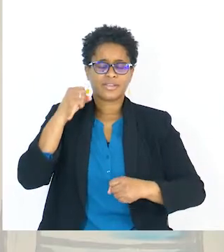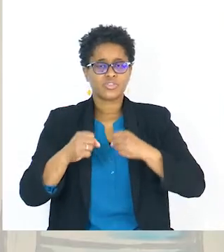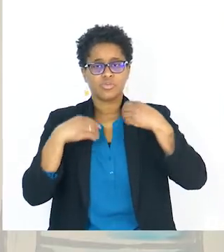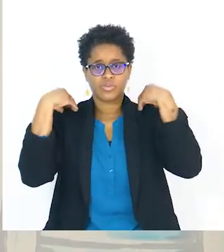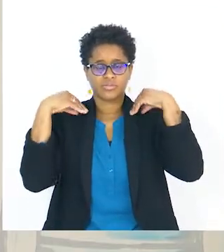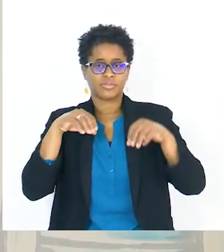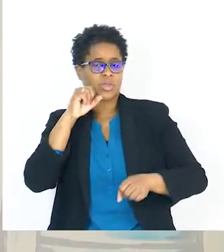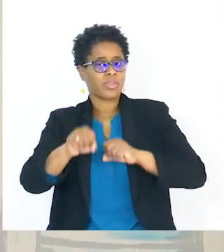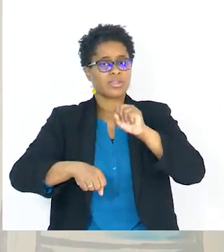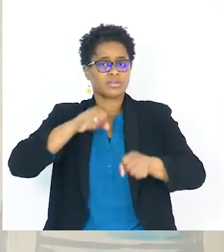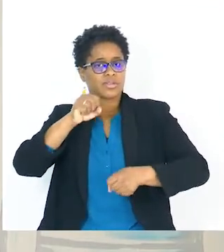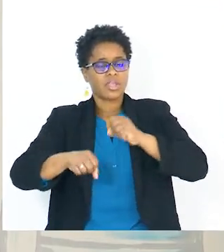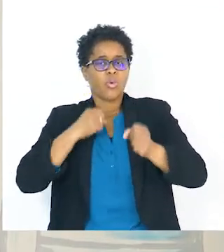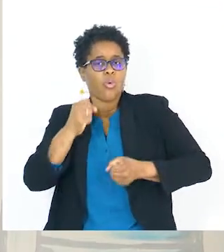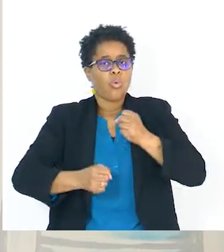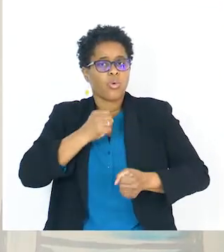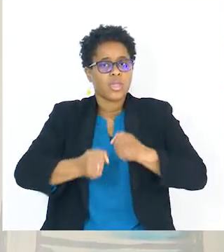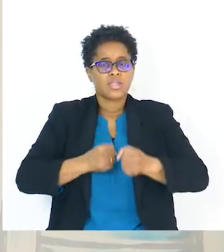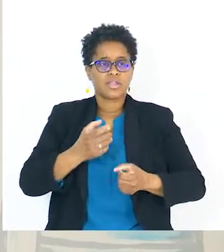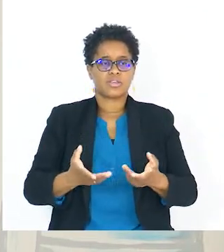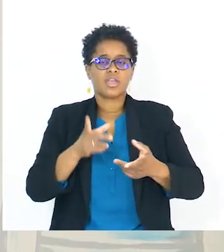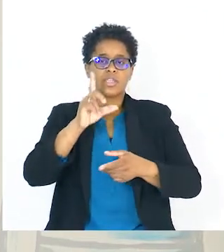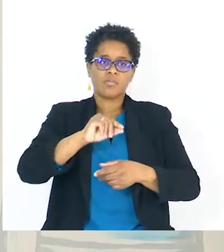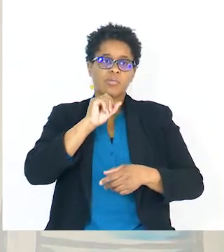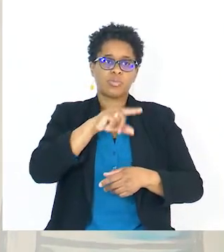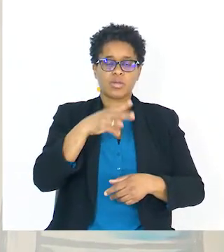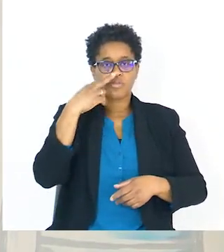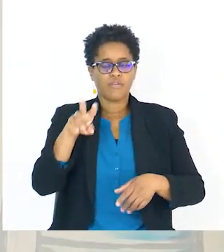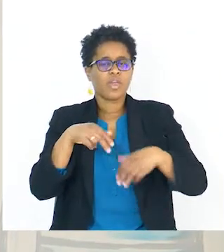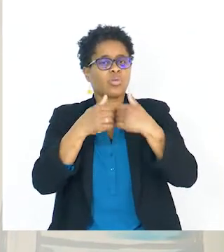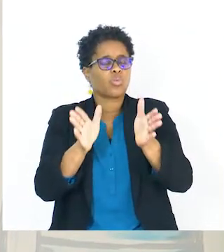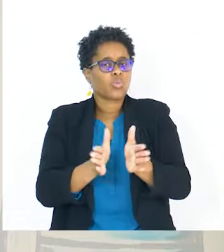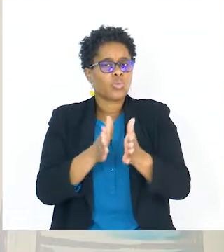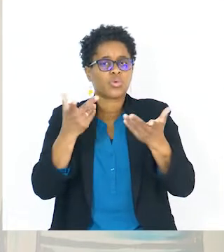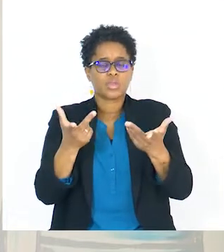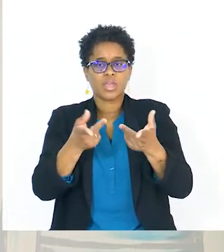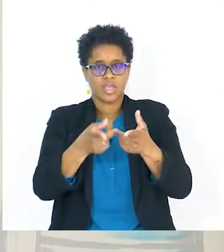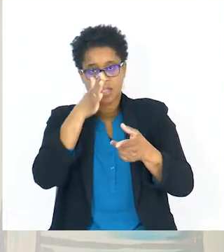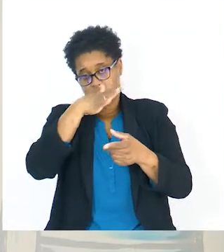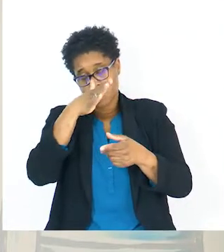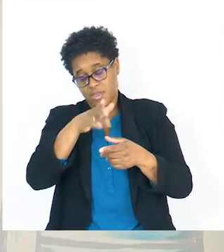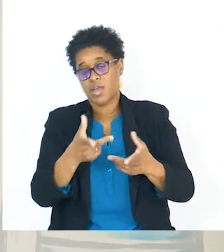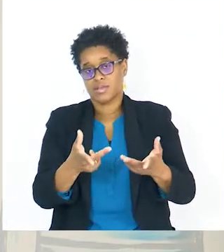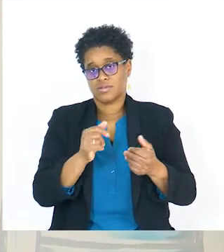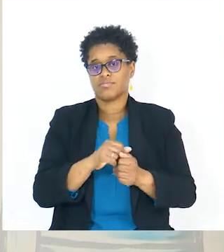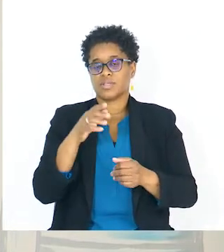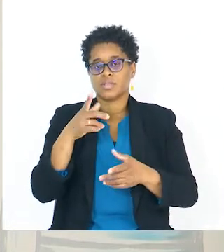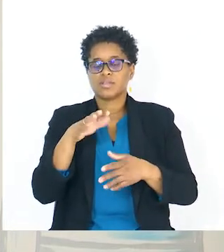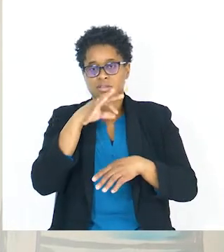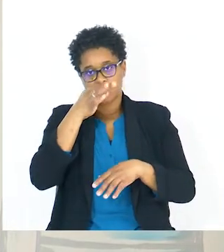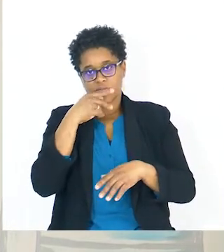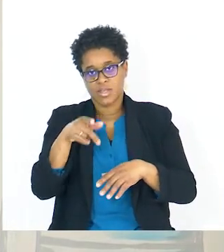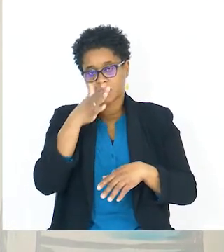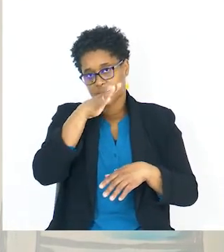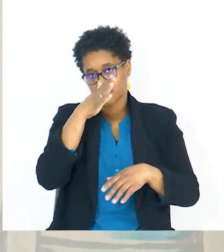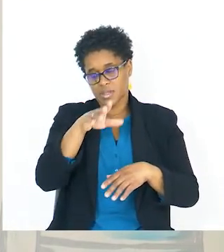atletismos, não é? De bicicletas, corridas. Então, podemos ver todas estas atividades que se